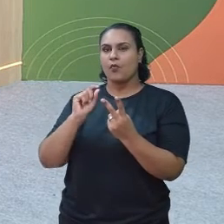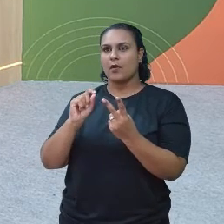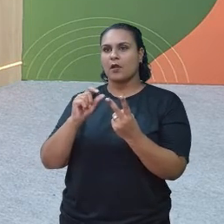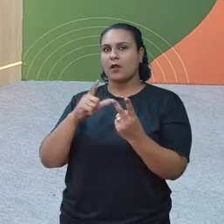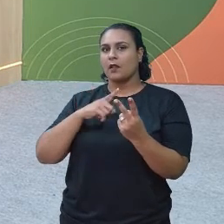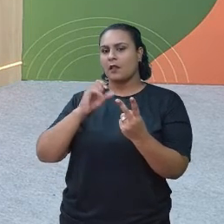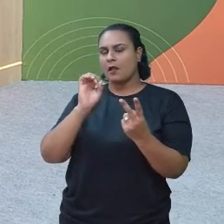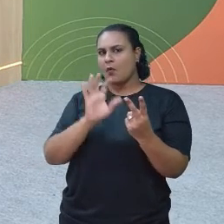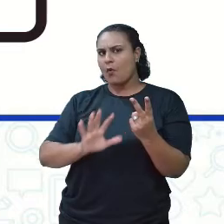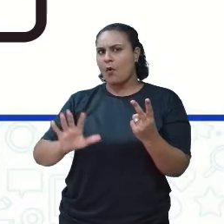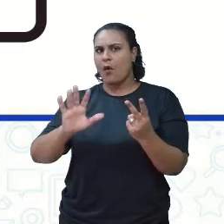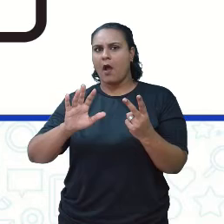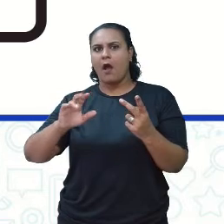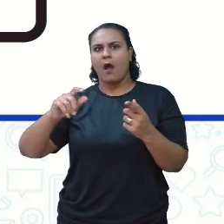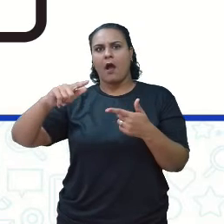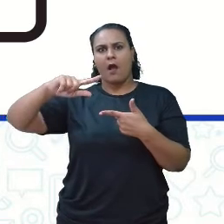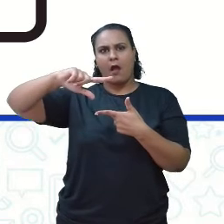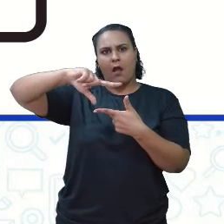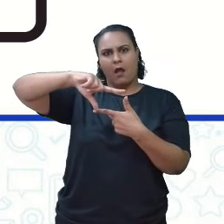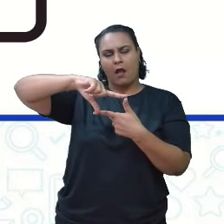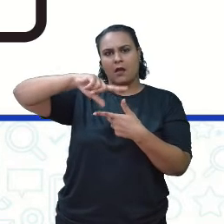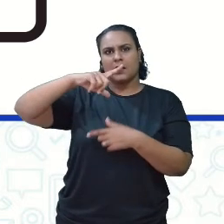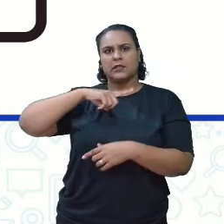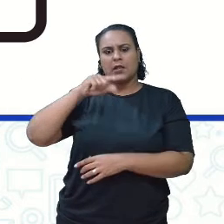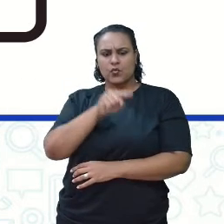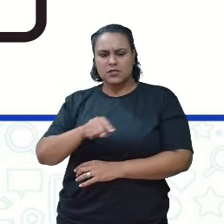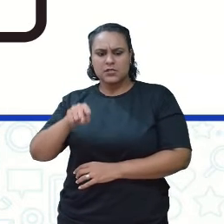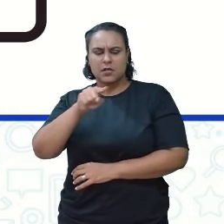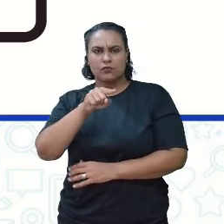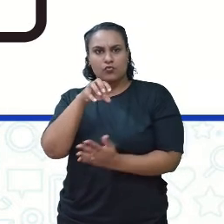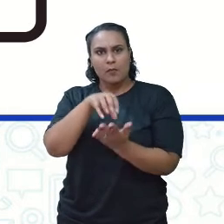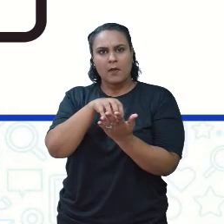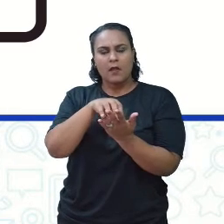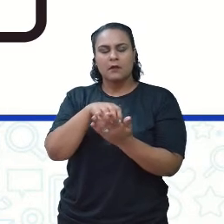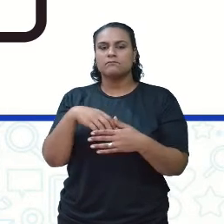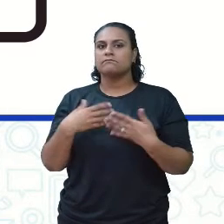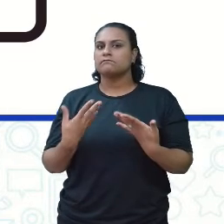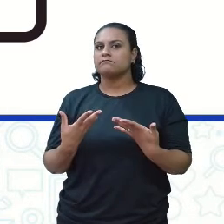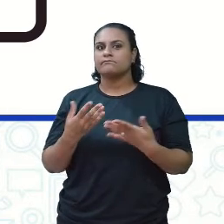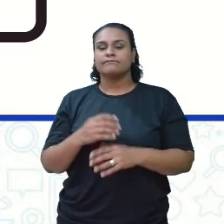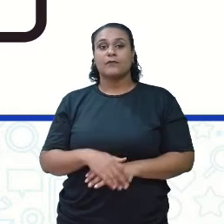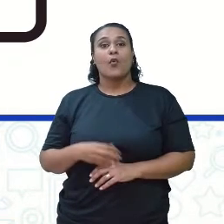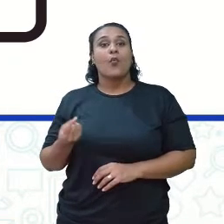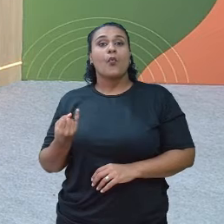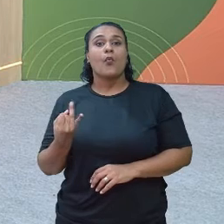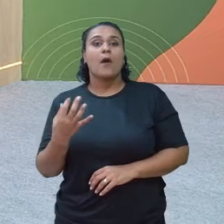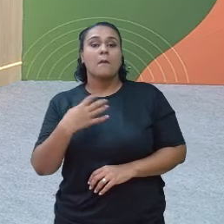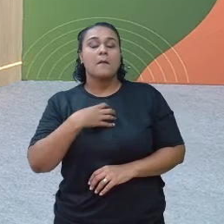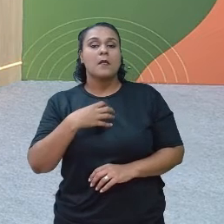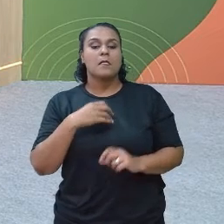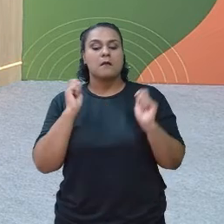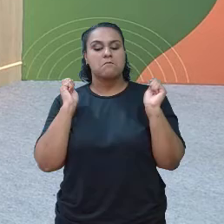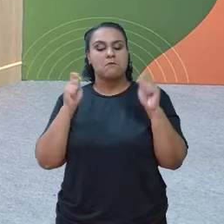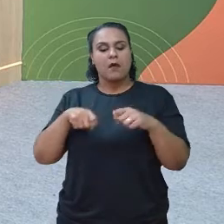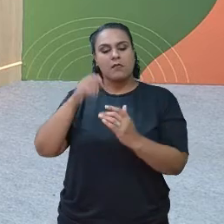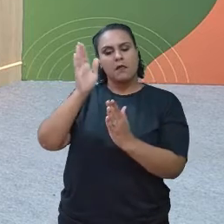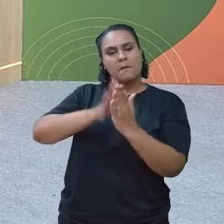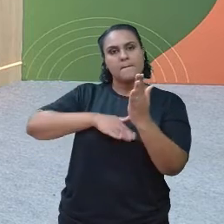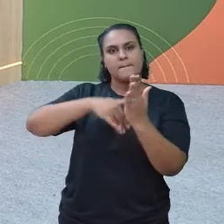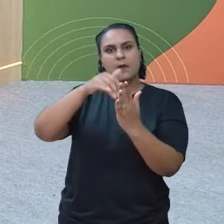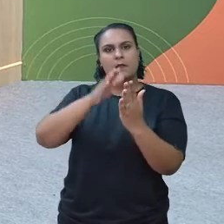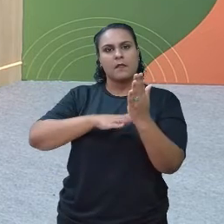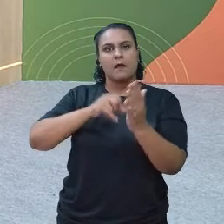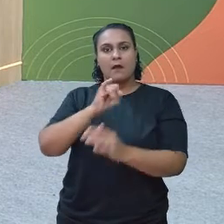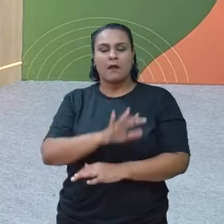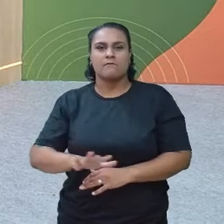região retangular e tenho um círculo ao centro, de quantas maneiras diferentes eu posso pintar essa imagem,